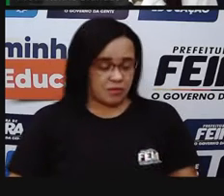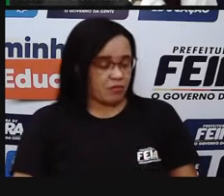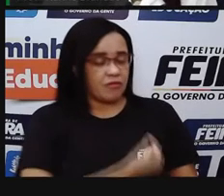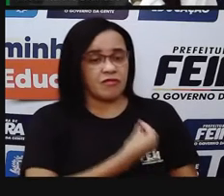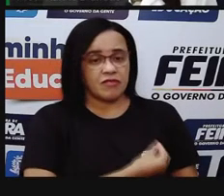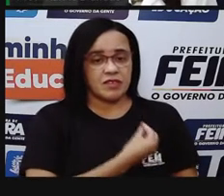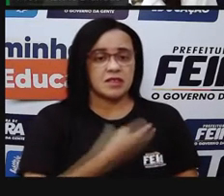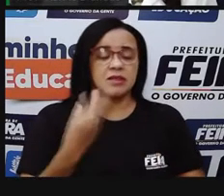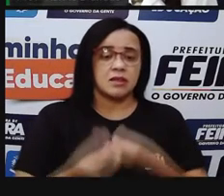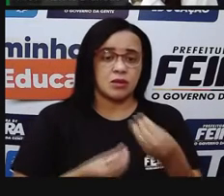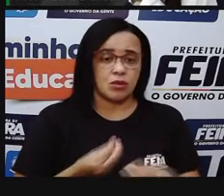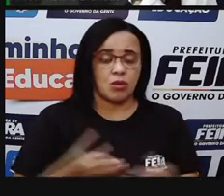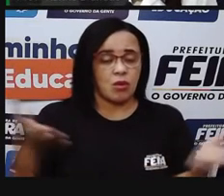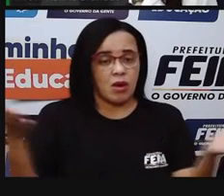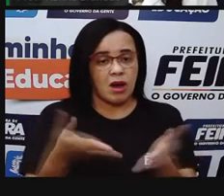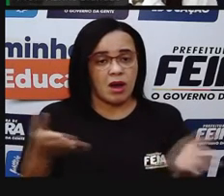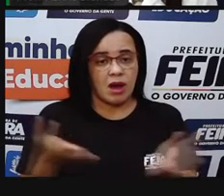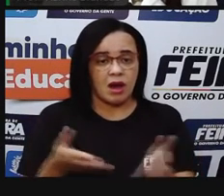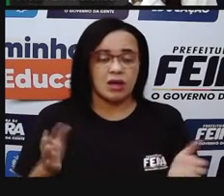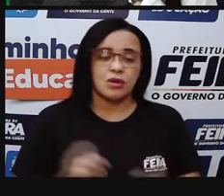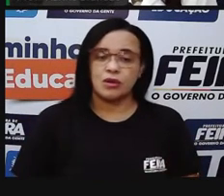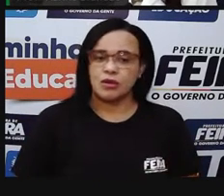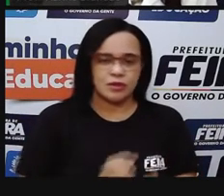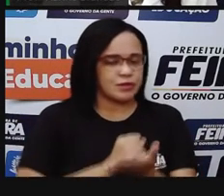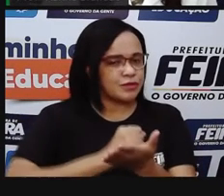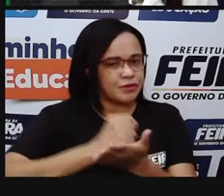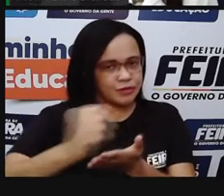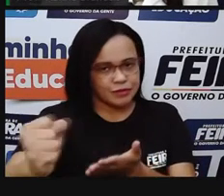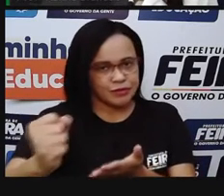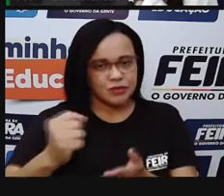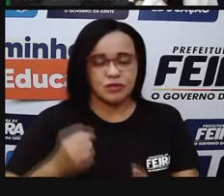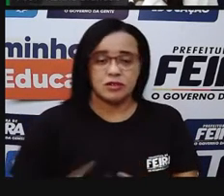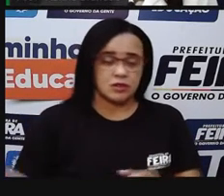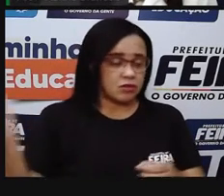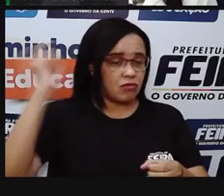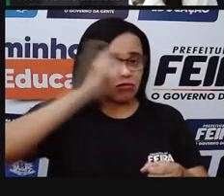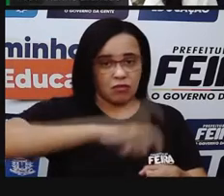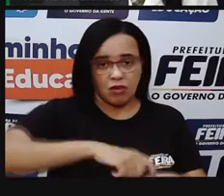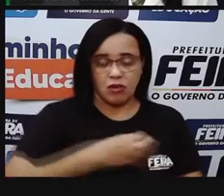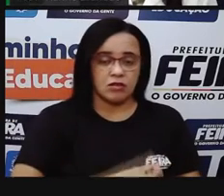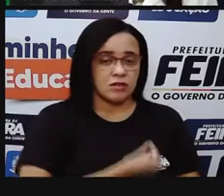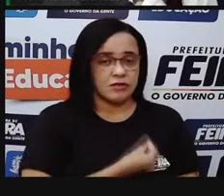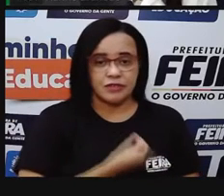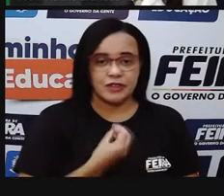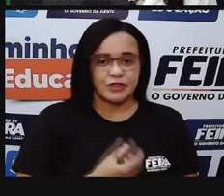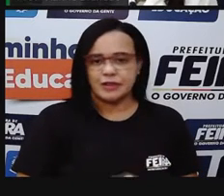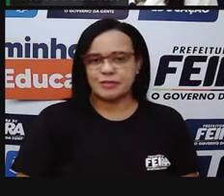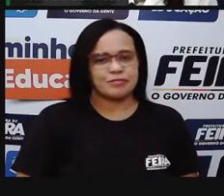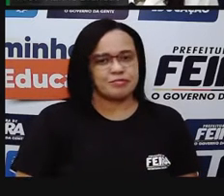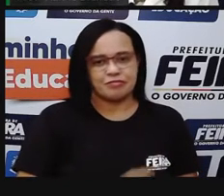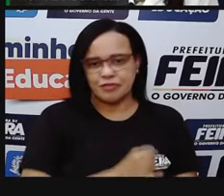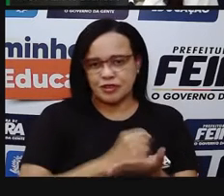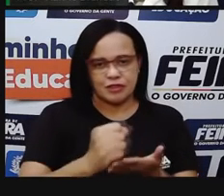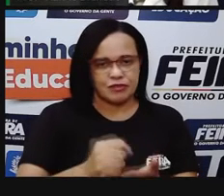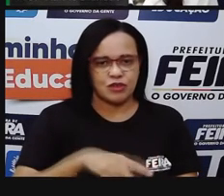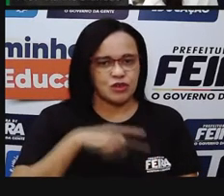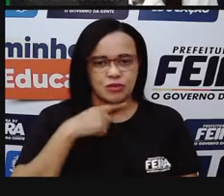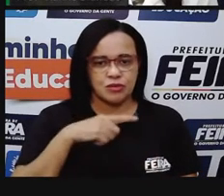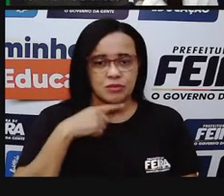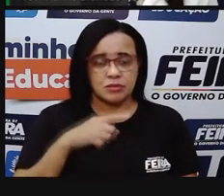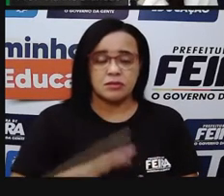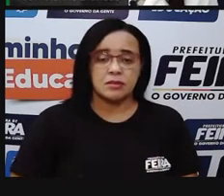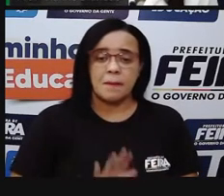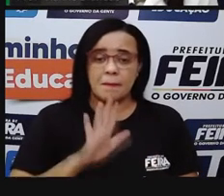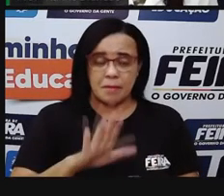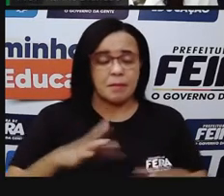ninguém nunca volta jamais. O jeito é tomar um foguete, é comer desse banquete para obter a paz. Aquela